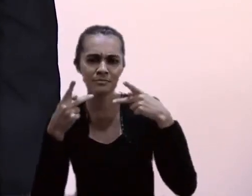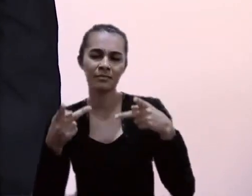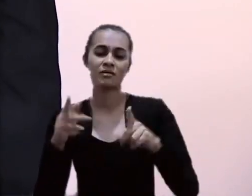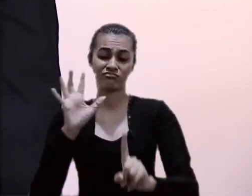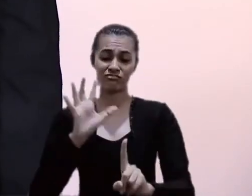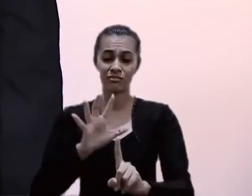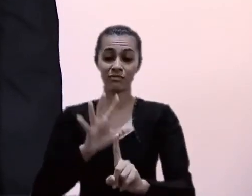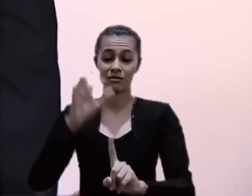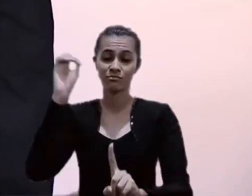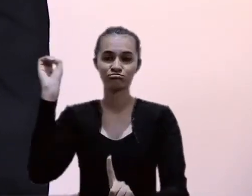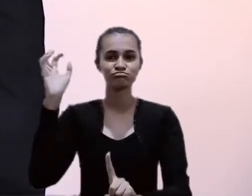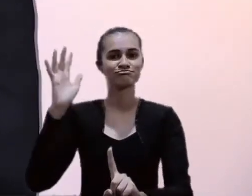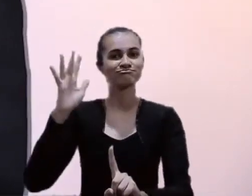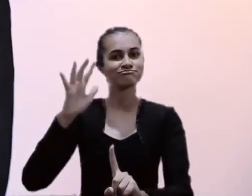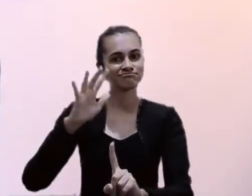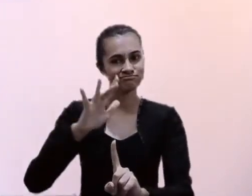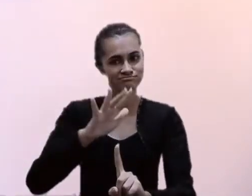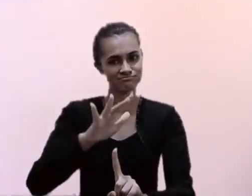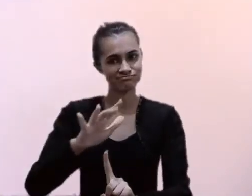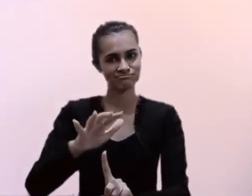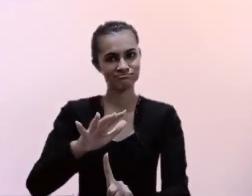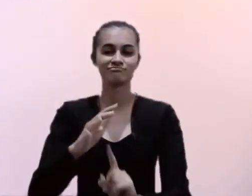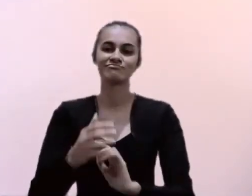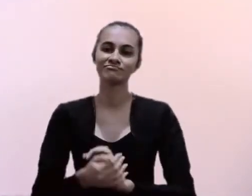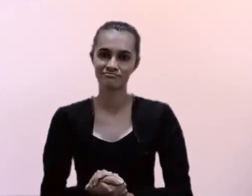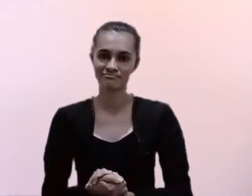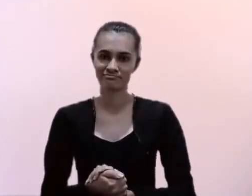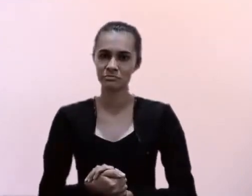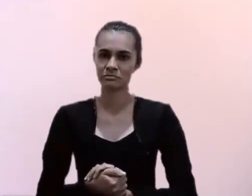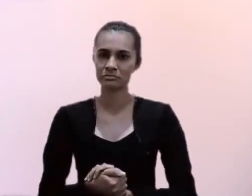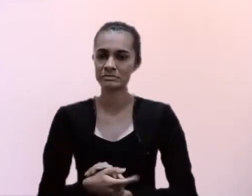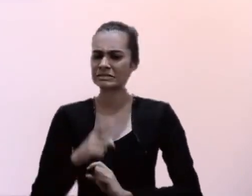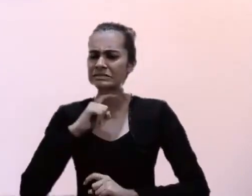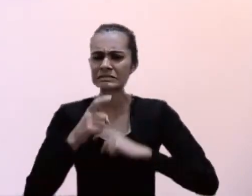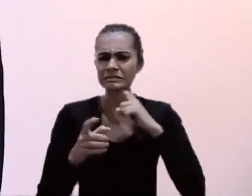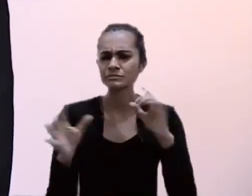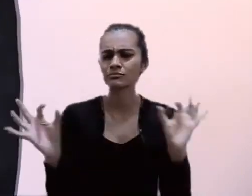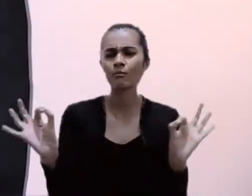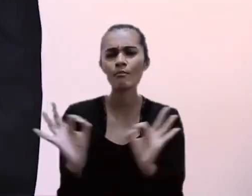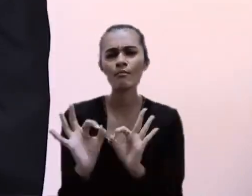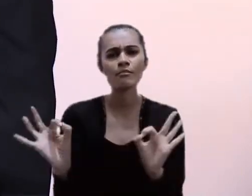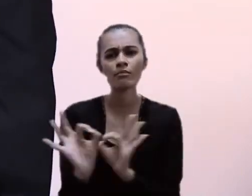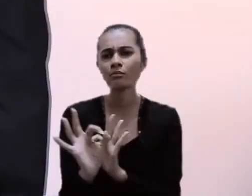recebê-la. Ninguém fica ocioso por